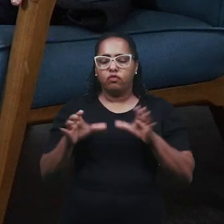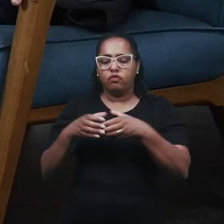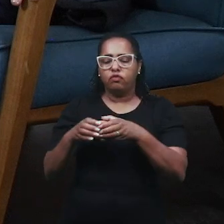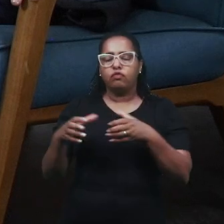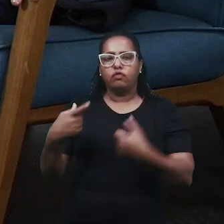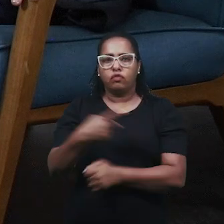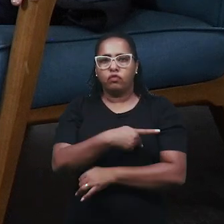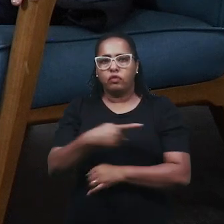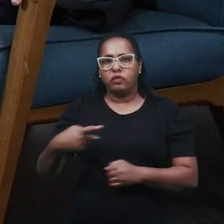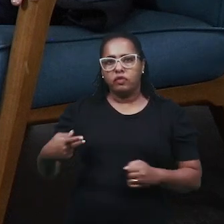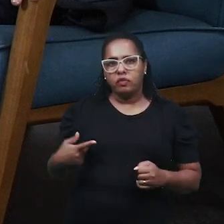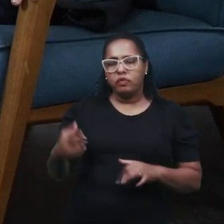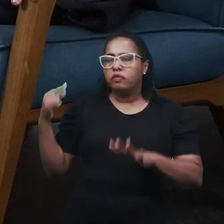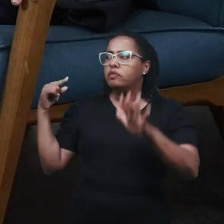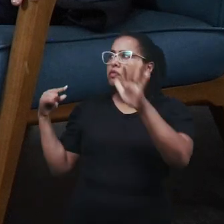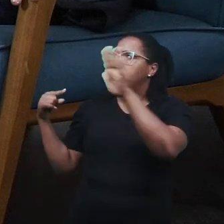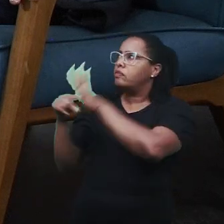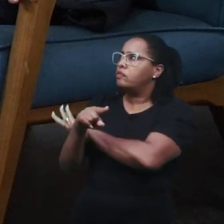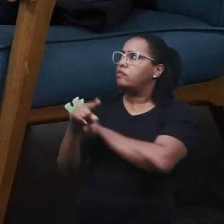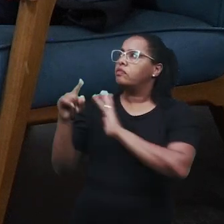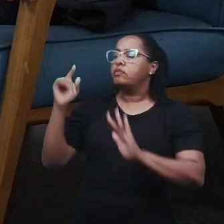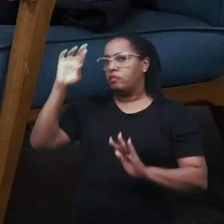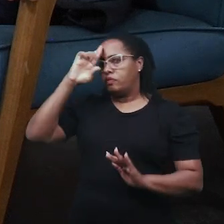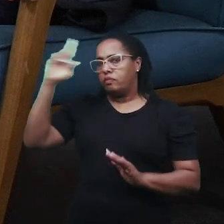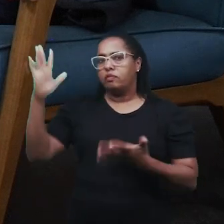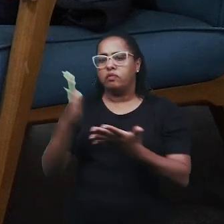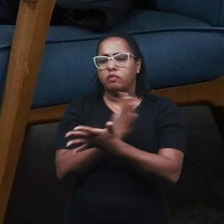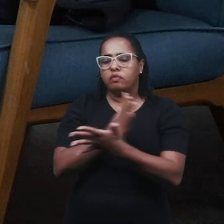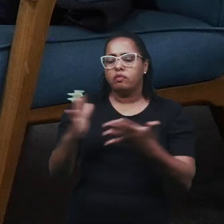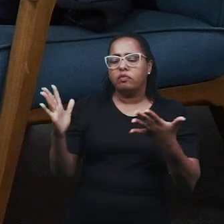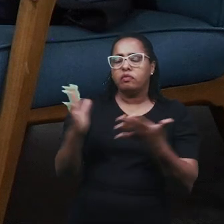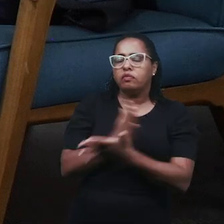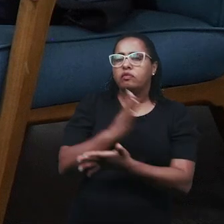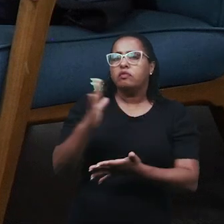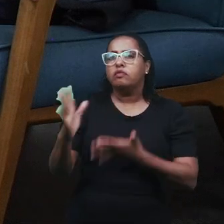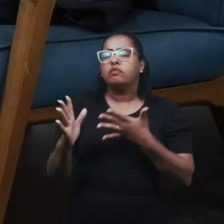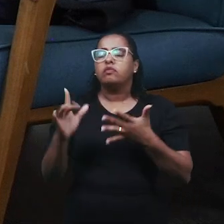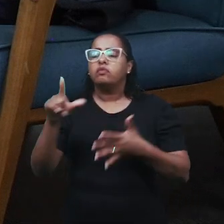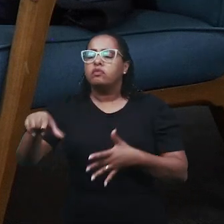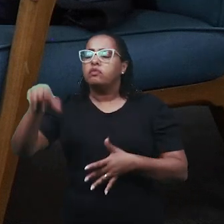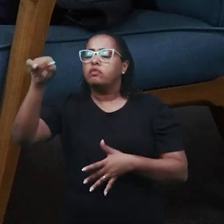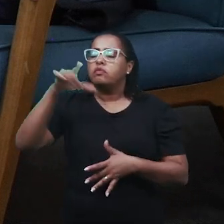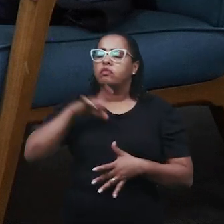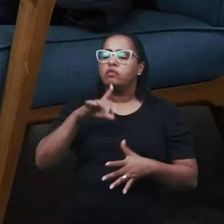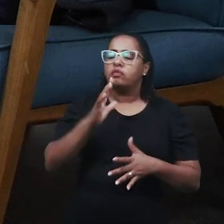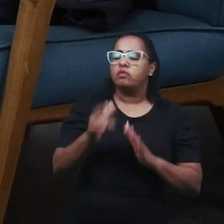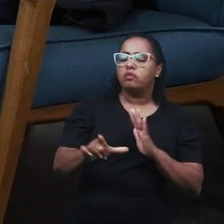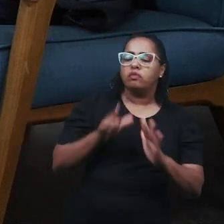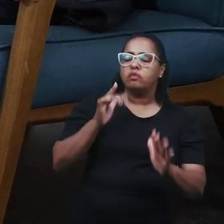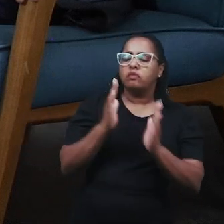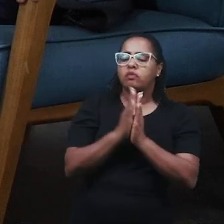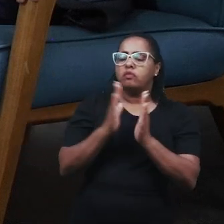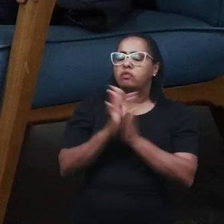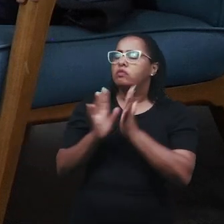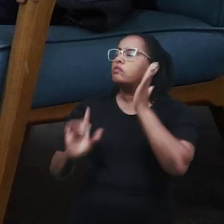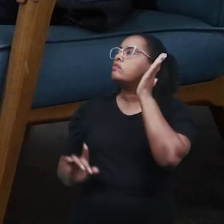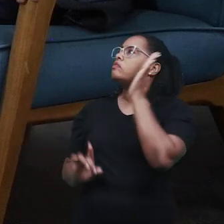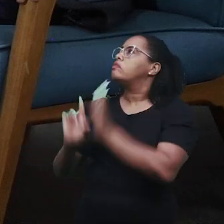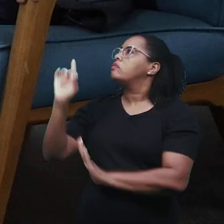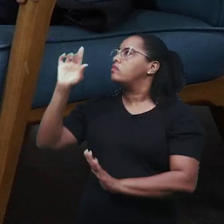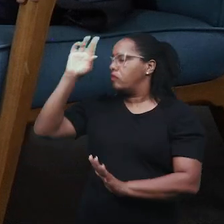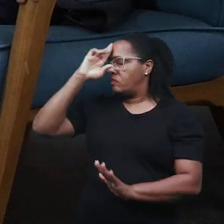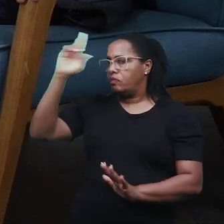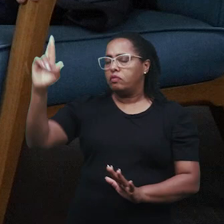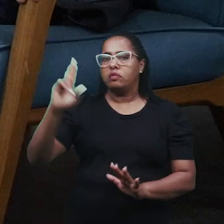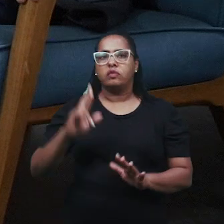dos pastores, para consultar alguns assuntos, algumas decisões que já oraram, já consultaram lá e querem uma maior